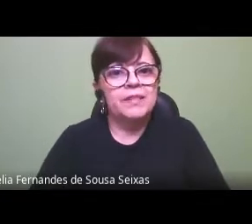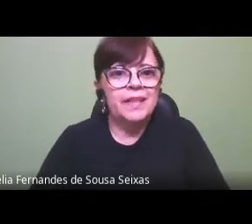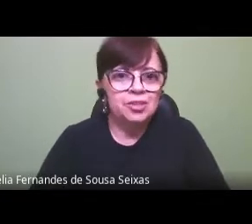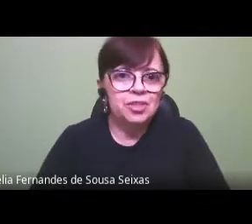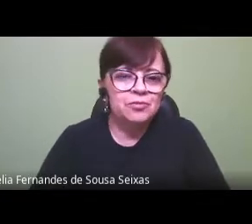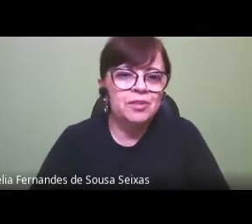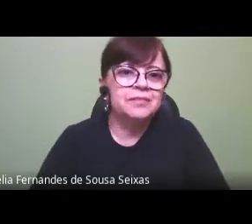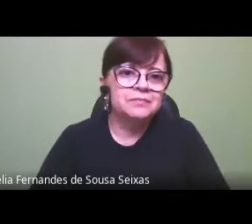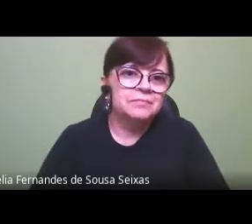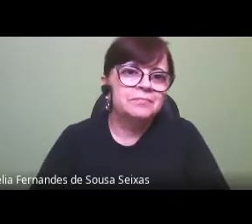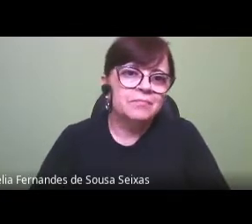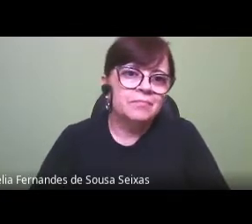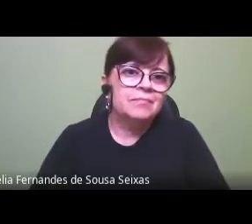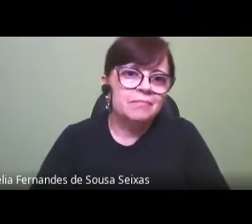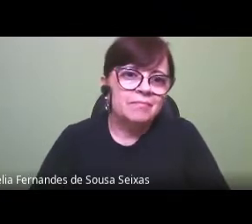É uma tentativa